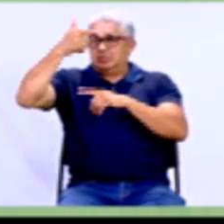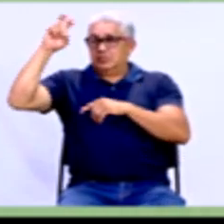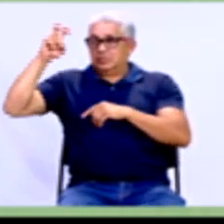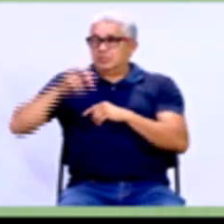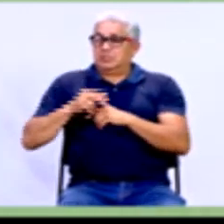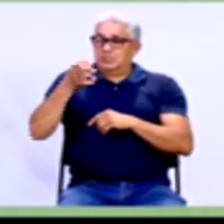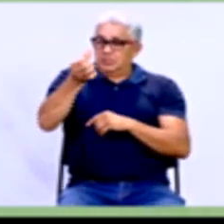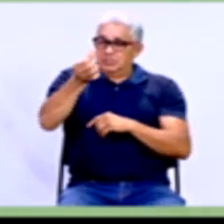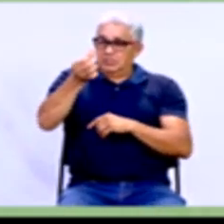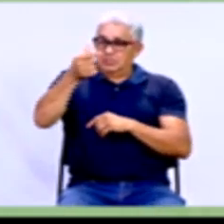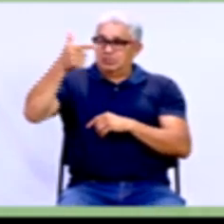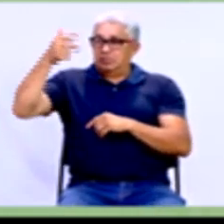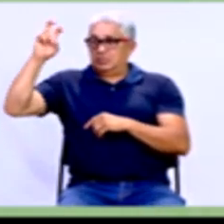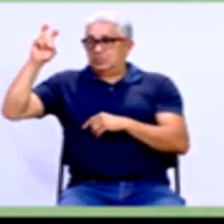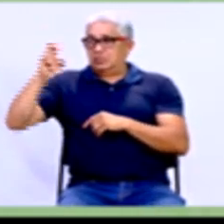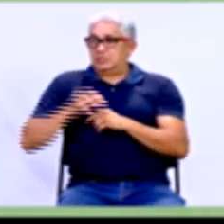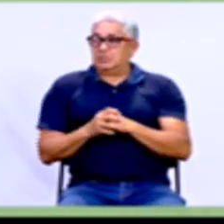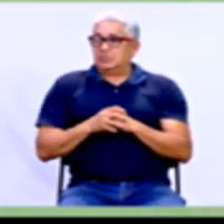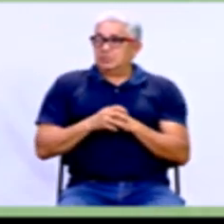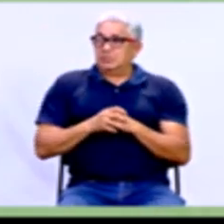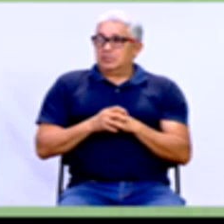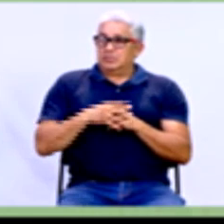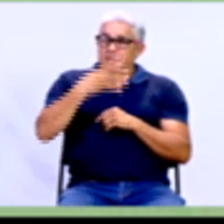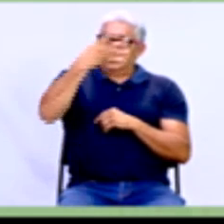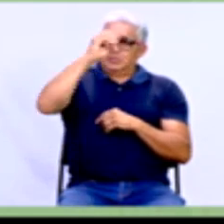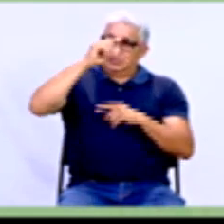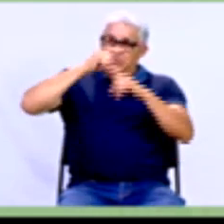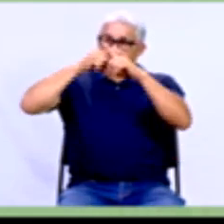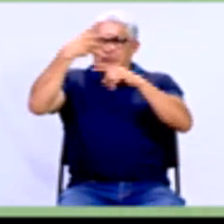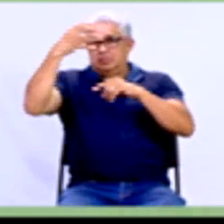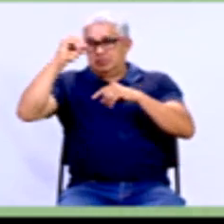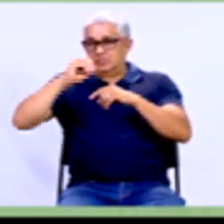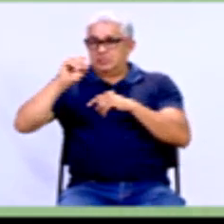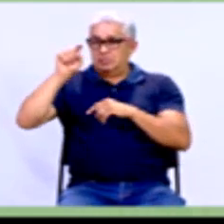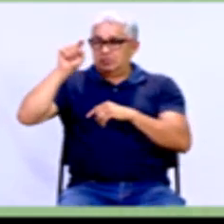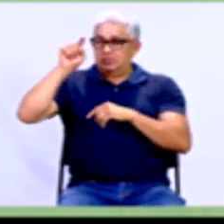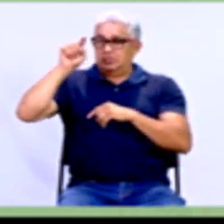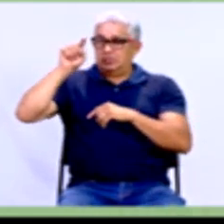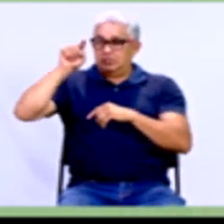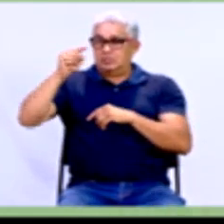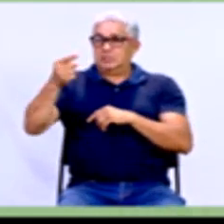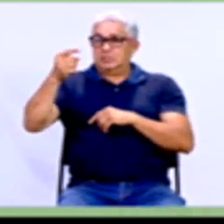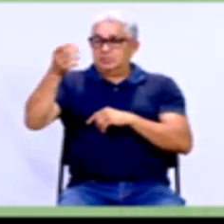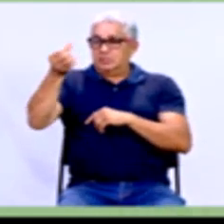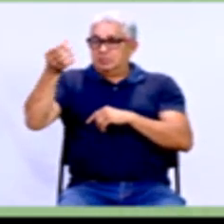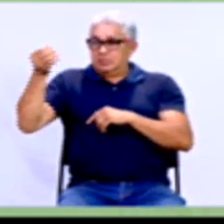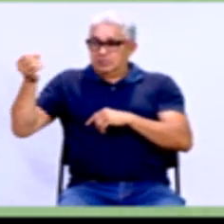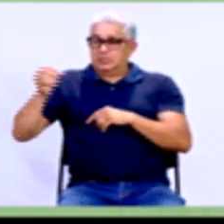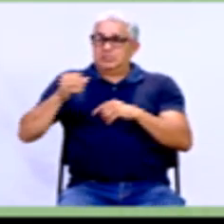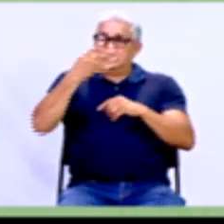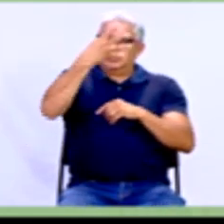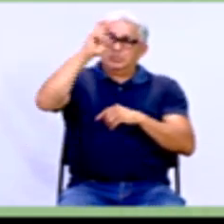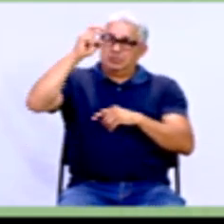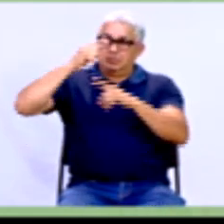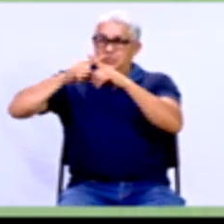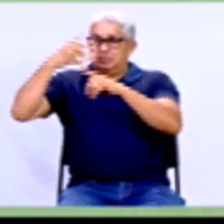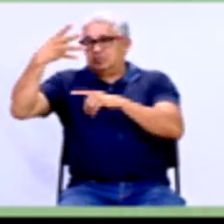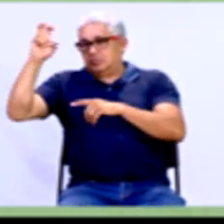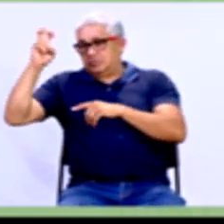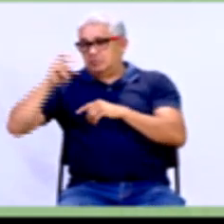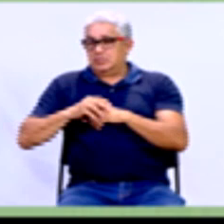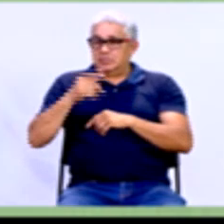25, 625. 40 vezes 40, 1.600. 45 vezes